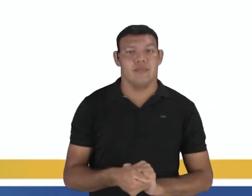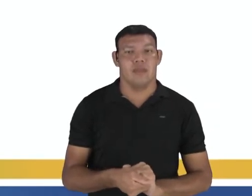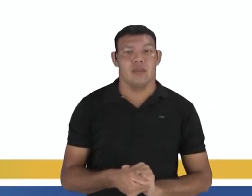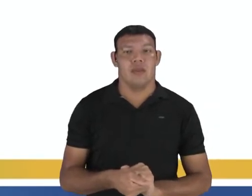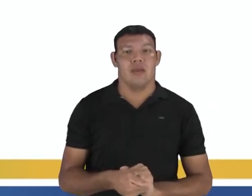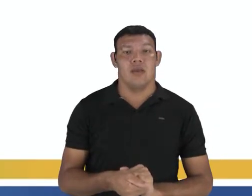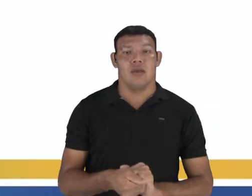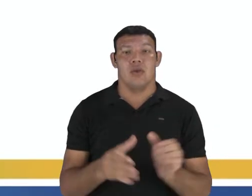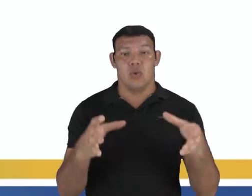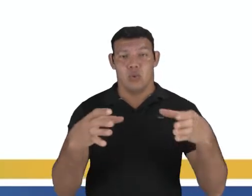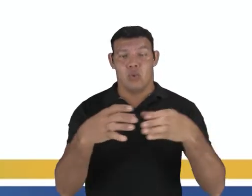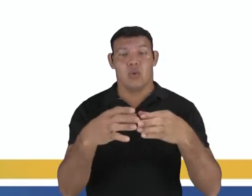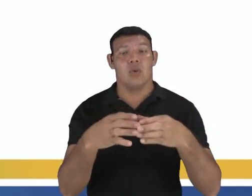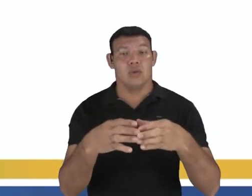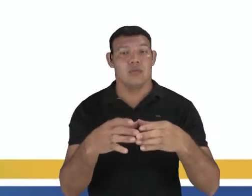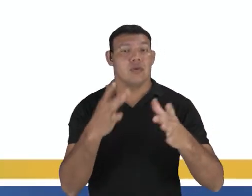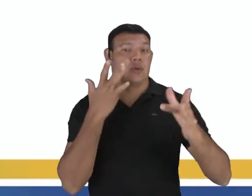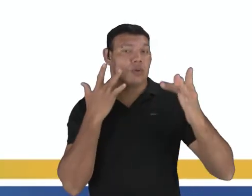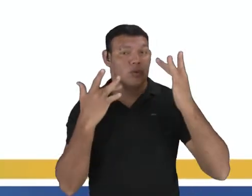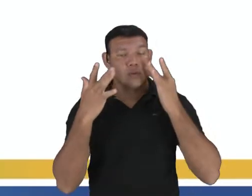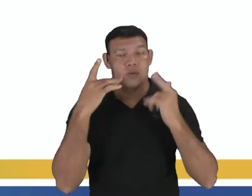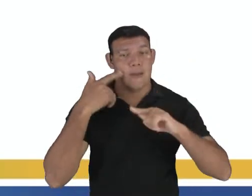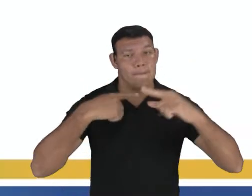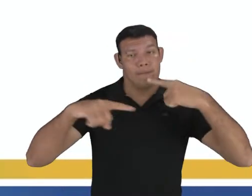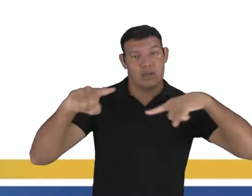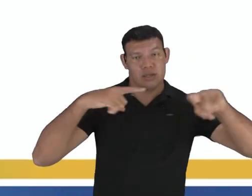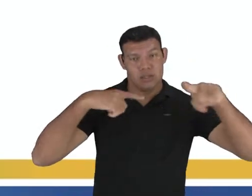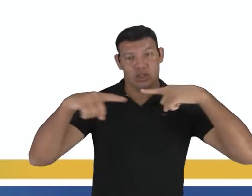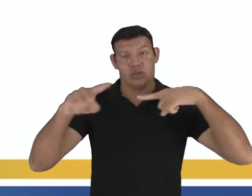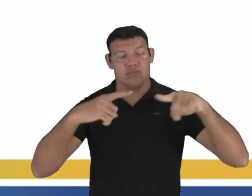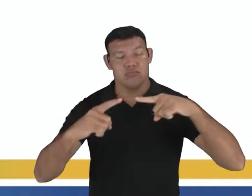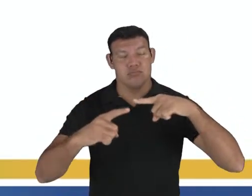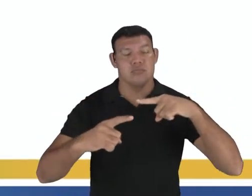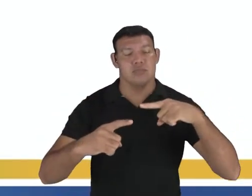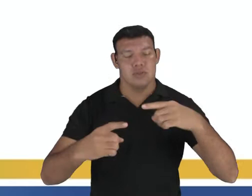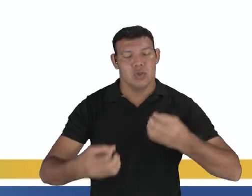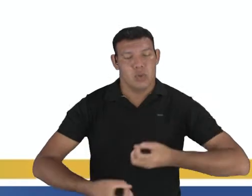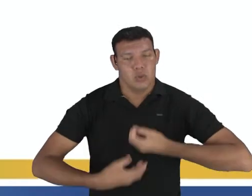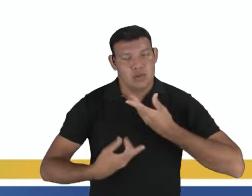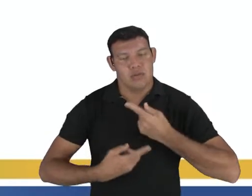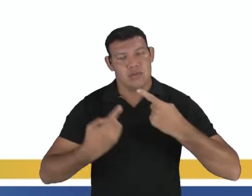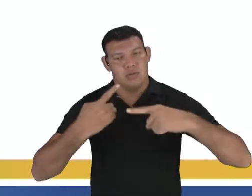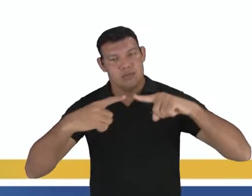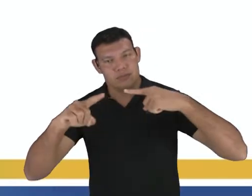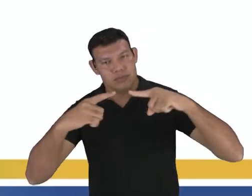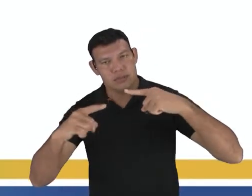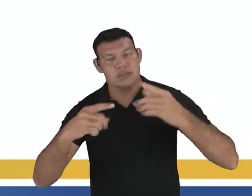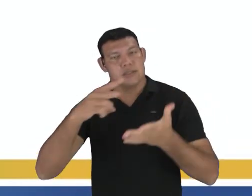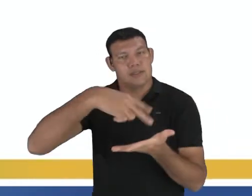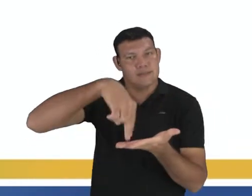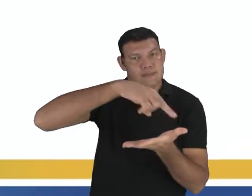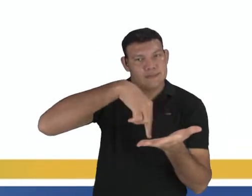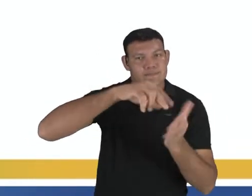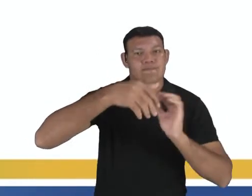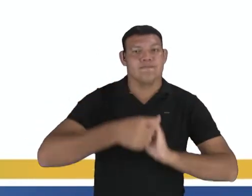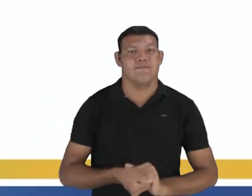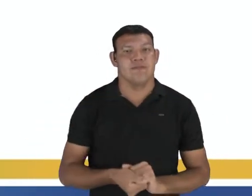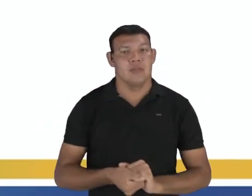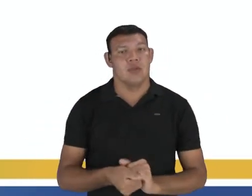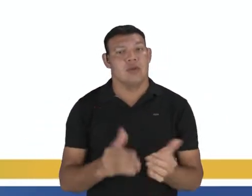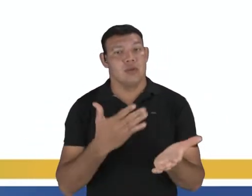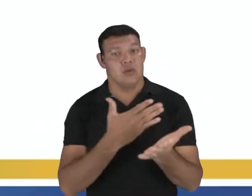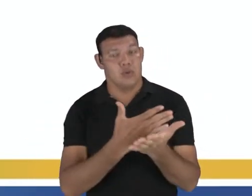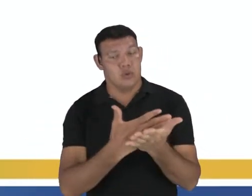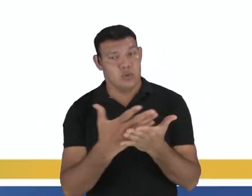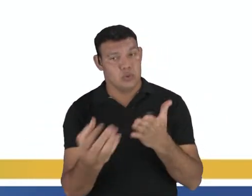musical composta para ser interpretada através da dança. Esta dança surgiu durante o Renascimento, na altura